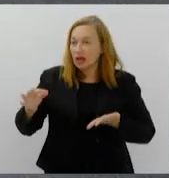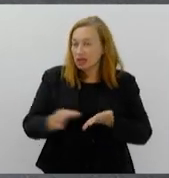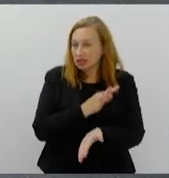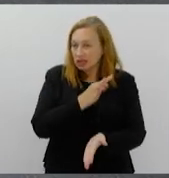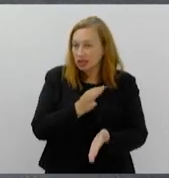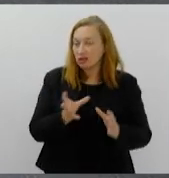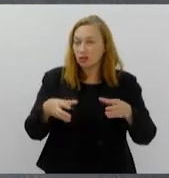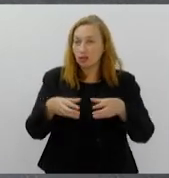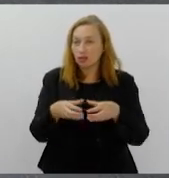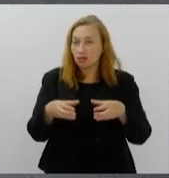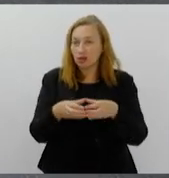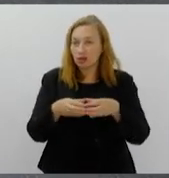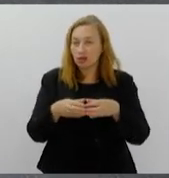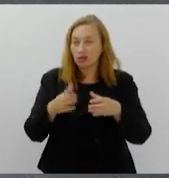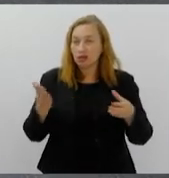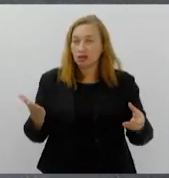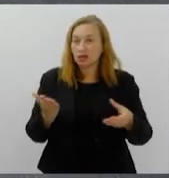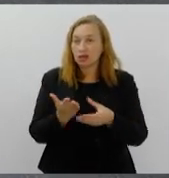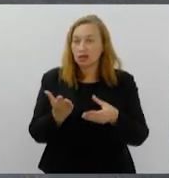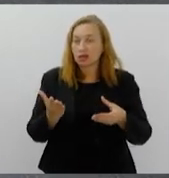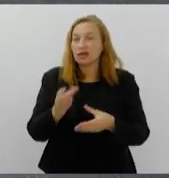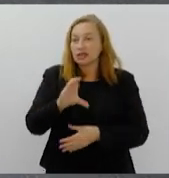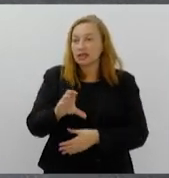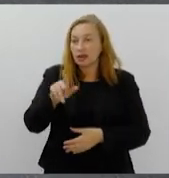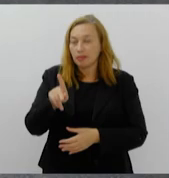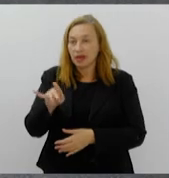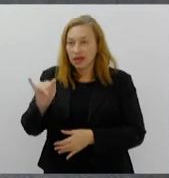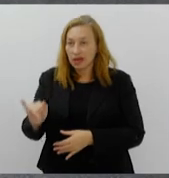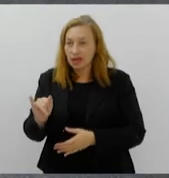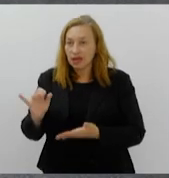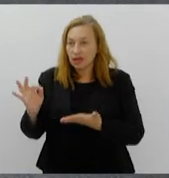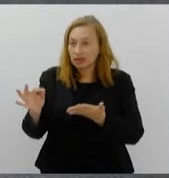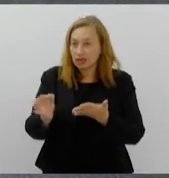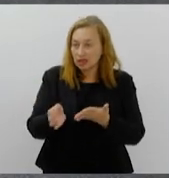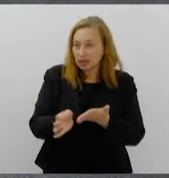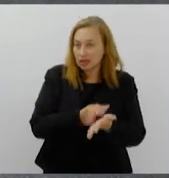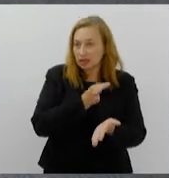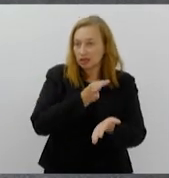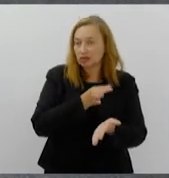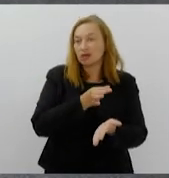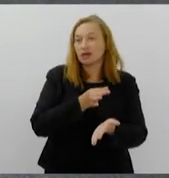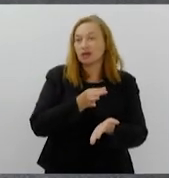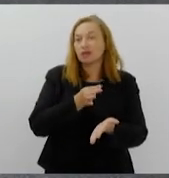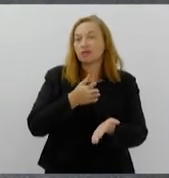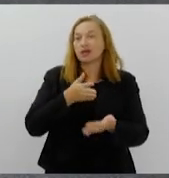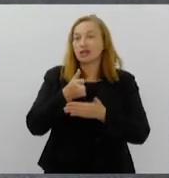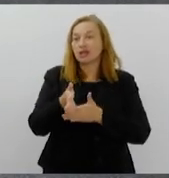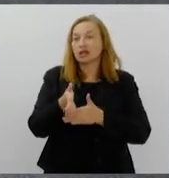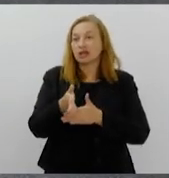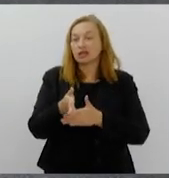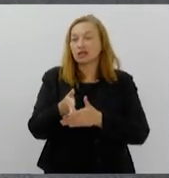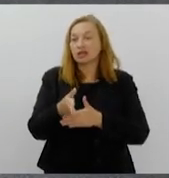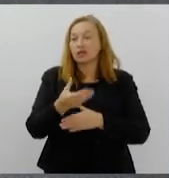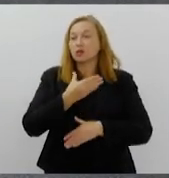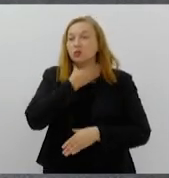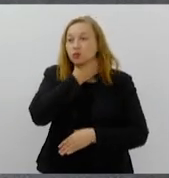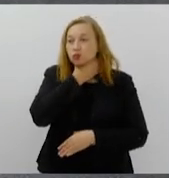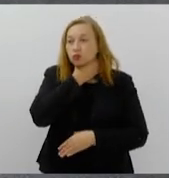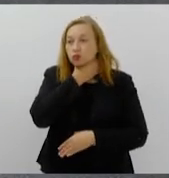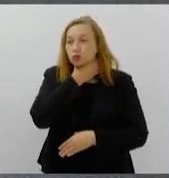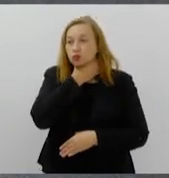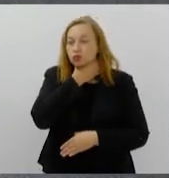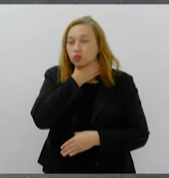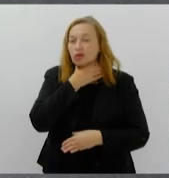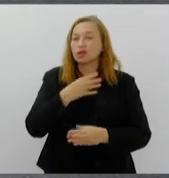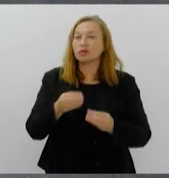comissão parlamentar de inquérito, de CPI, que a gente está colhendo assinaturas para dar entrada sobre essa crise que está afetando a